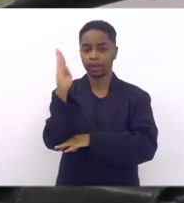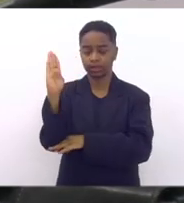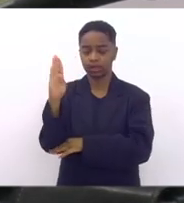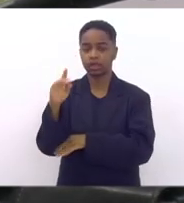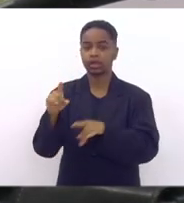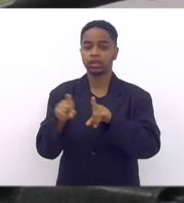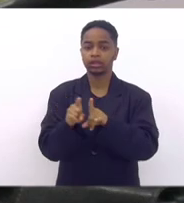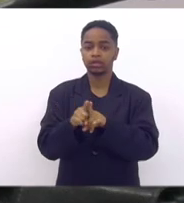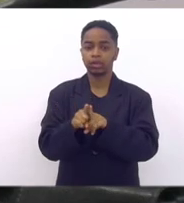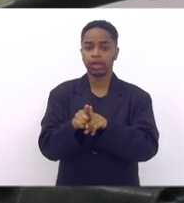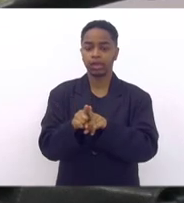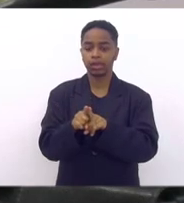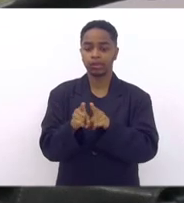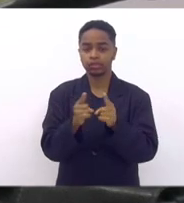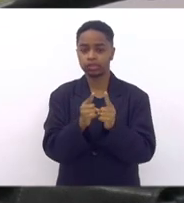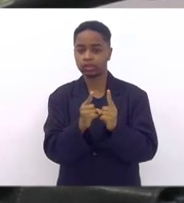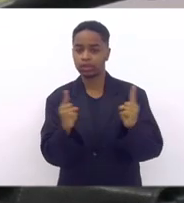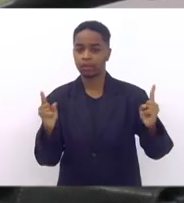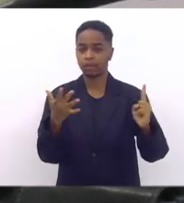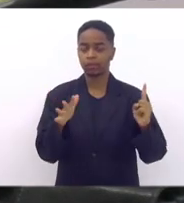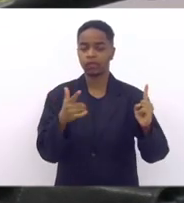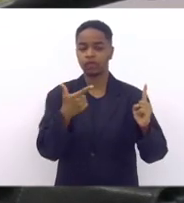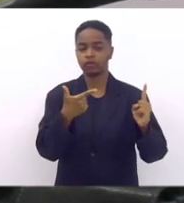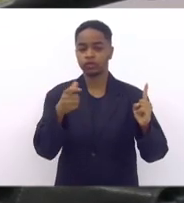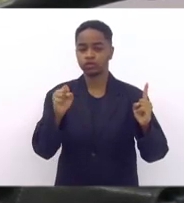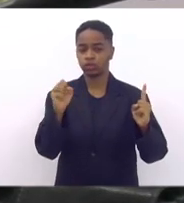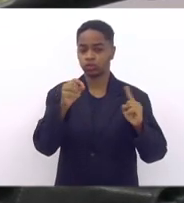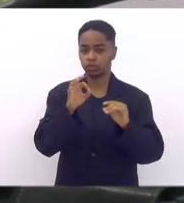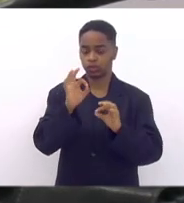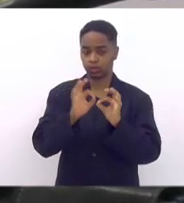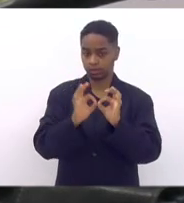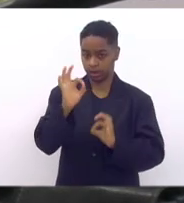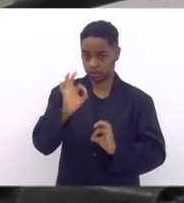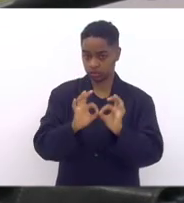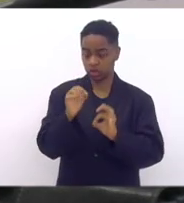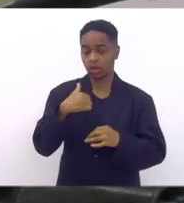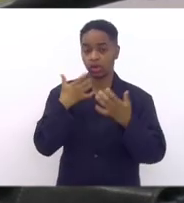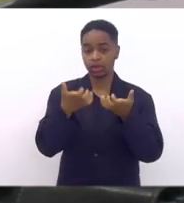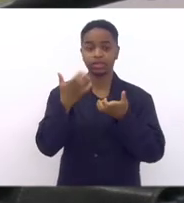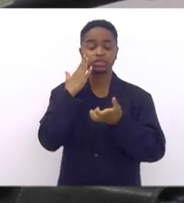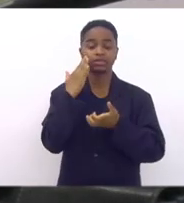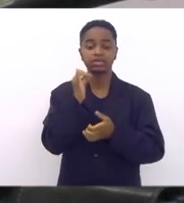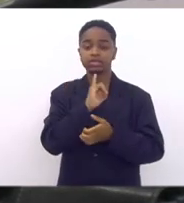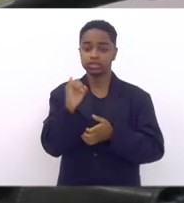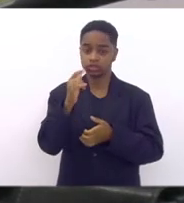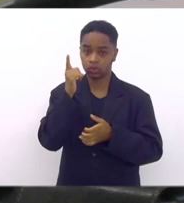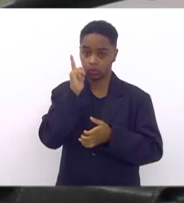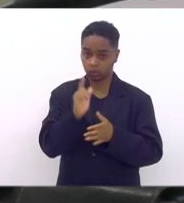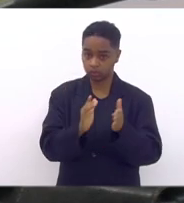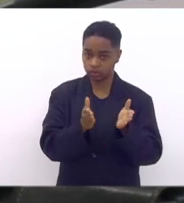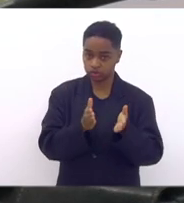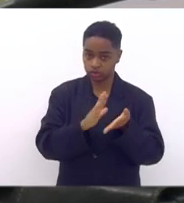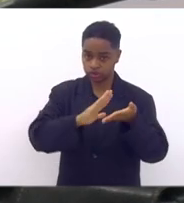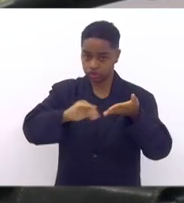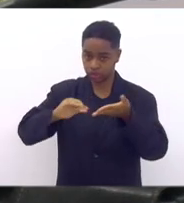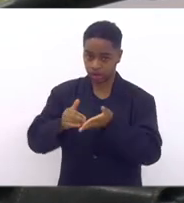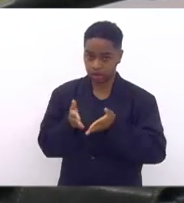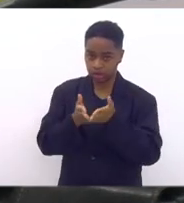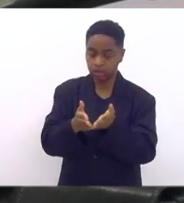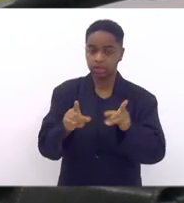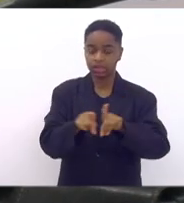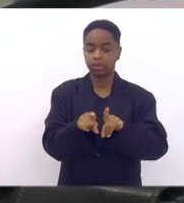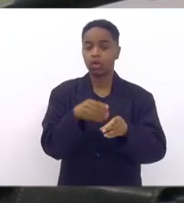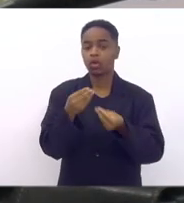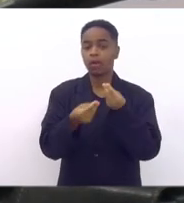com 28 m quero saber do inia se essas embarcações foram retiradas e qual o impacto ambiental de todo esse